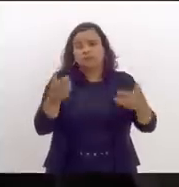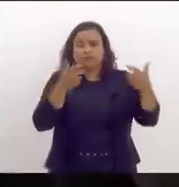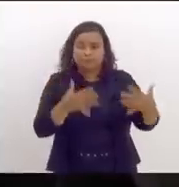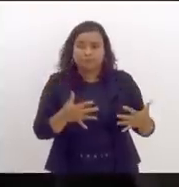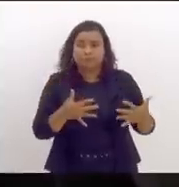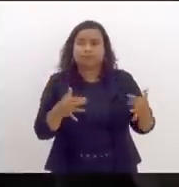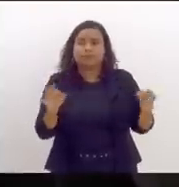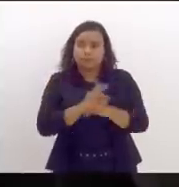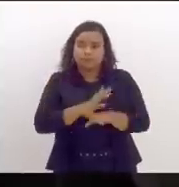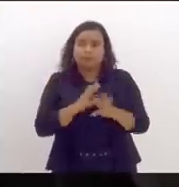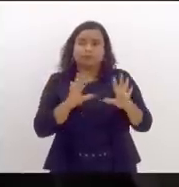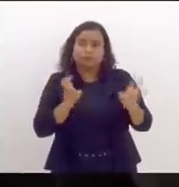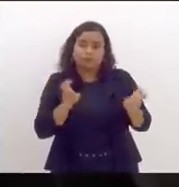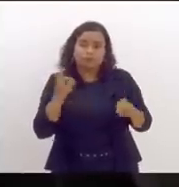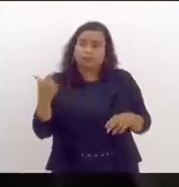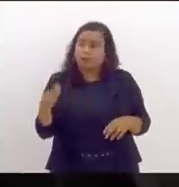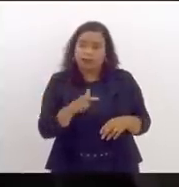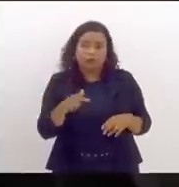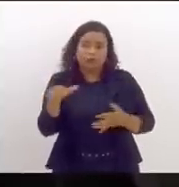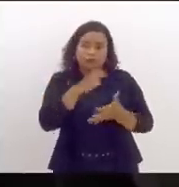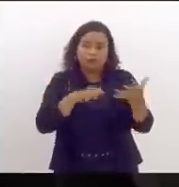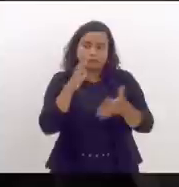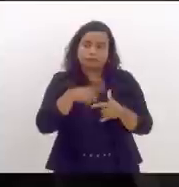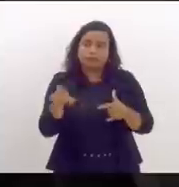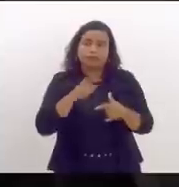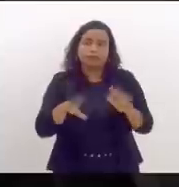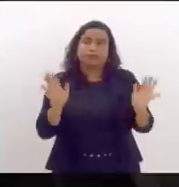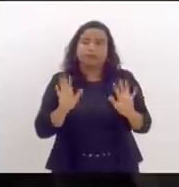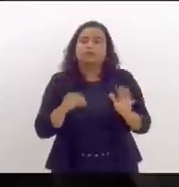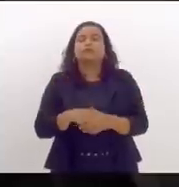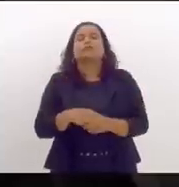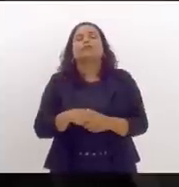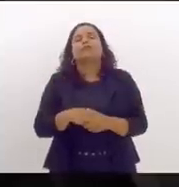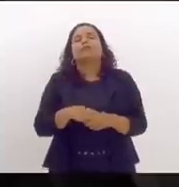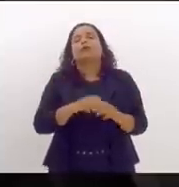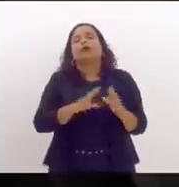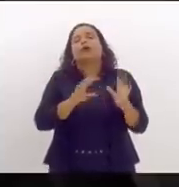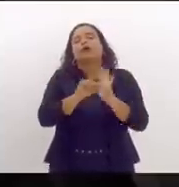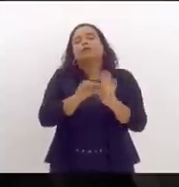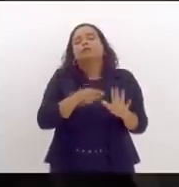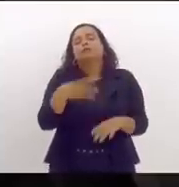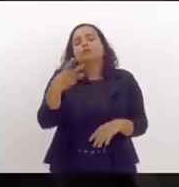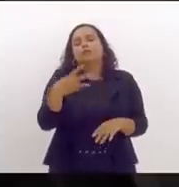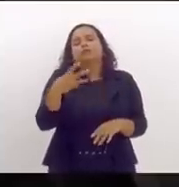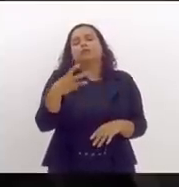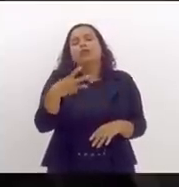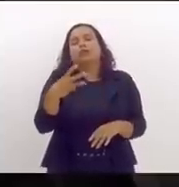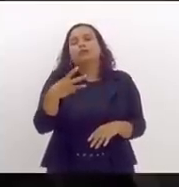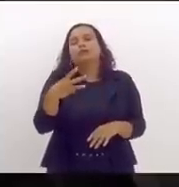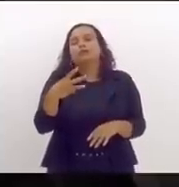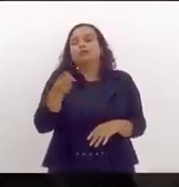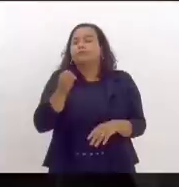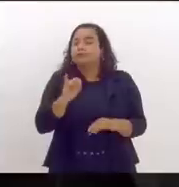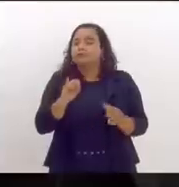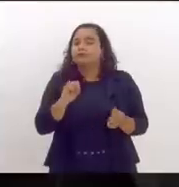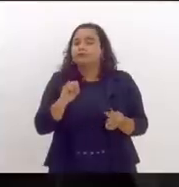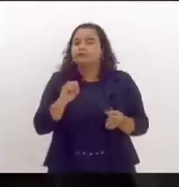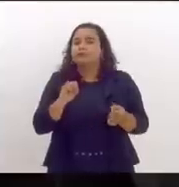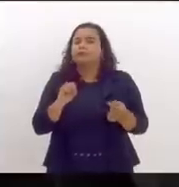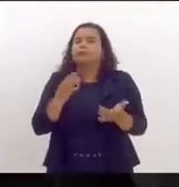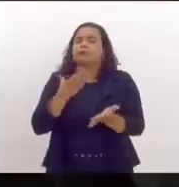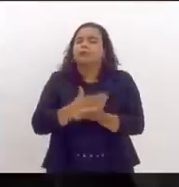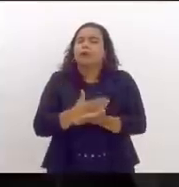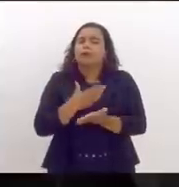anteriormente que não estamos parágrafo terceiro enquanto perdurar o